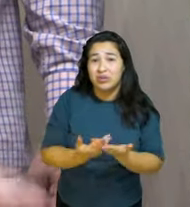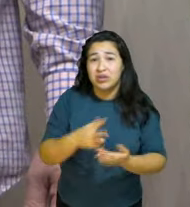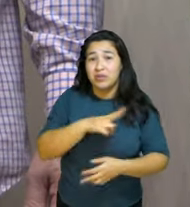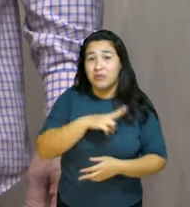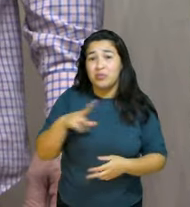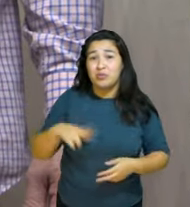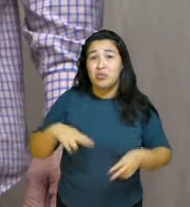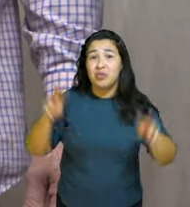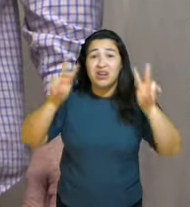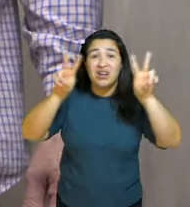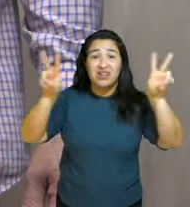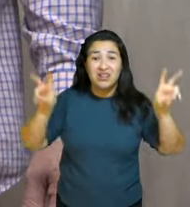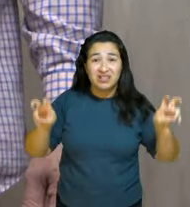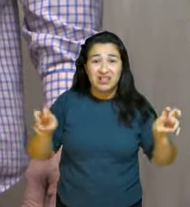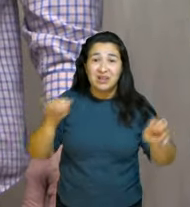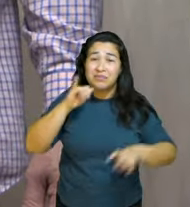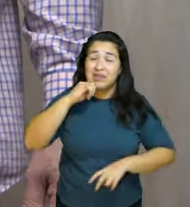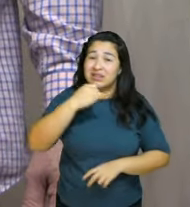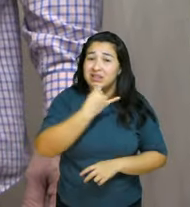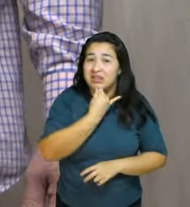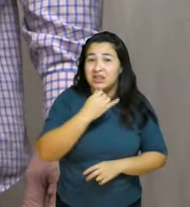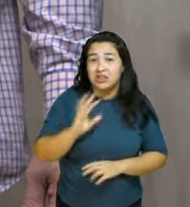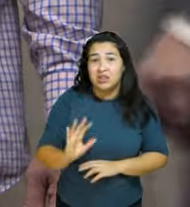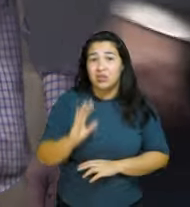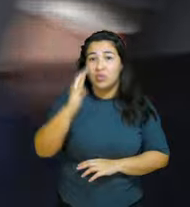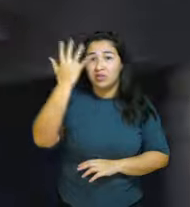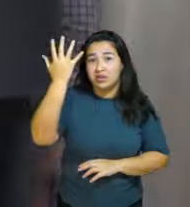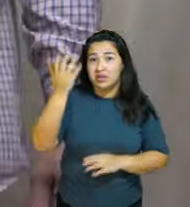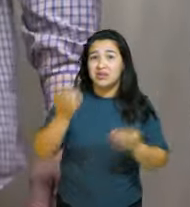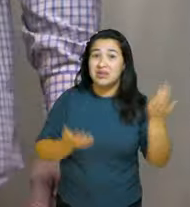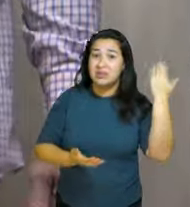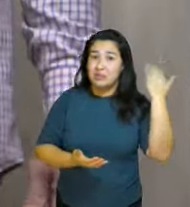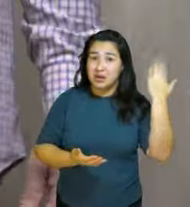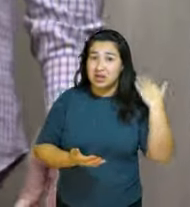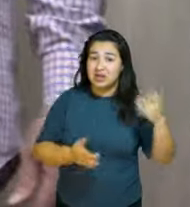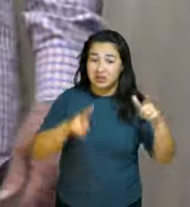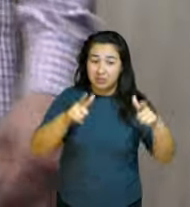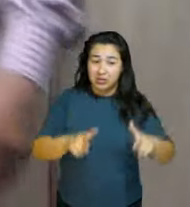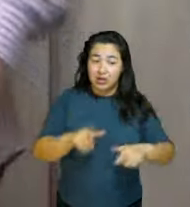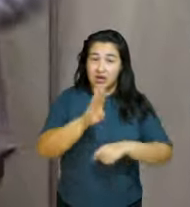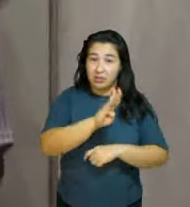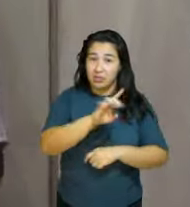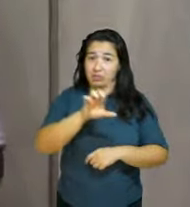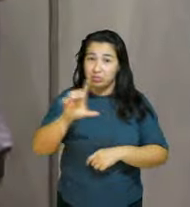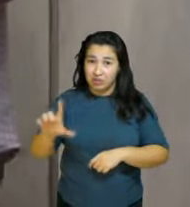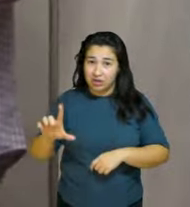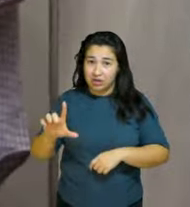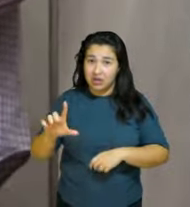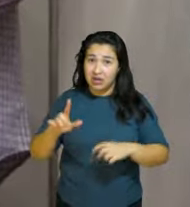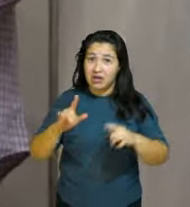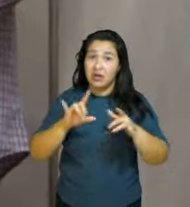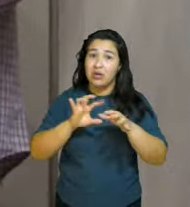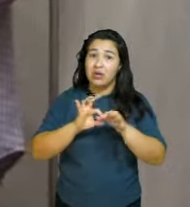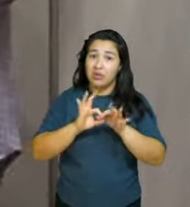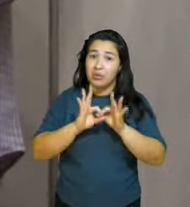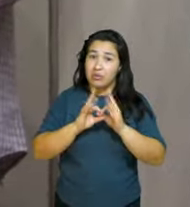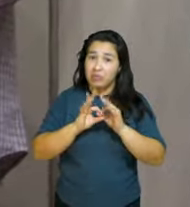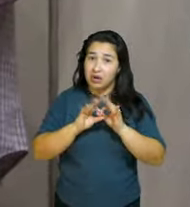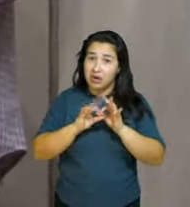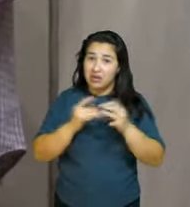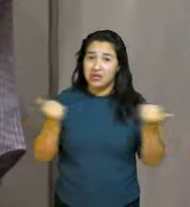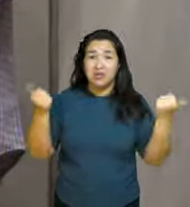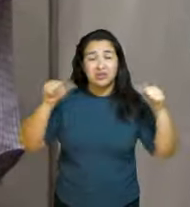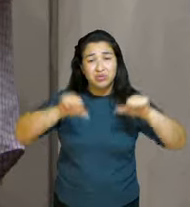por todos, que ocorreu no último Parajask na cidade de Blumenau. Nós estamos, desde a pandemia, com